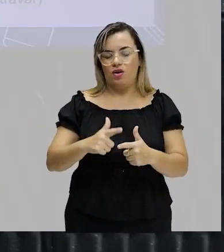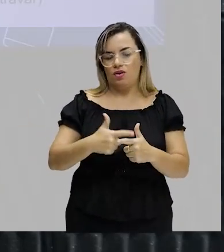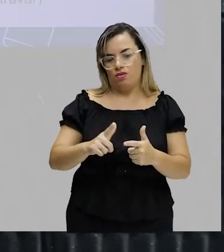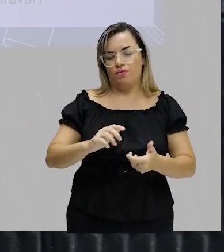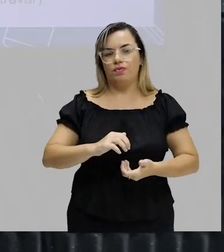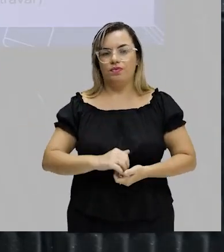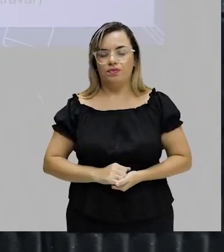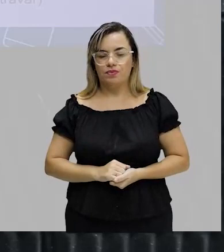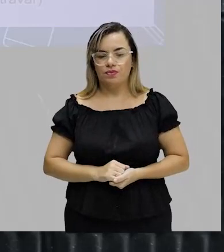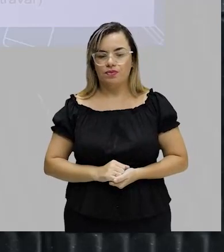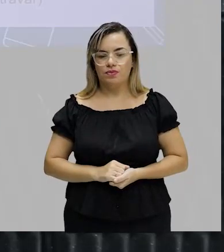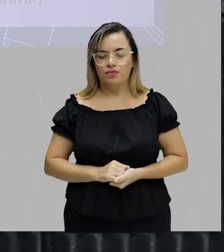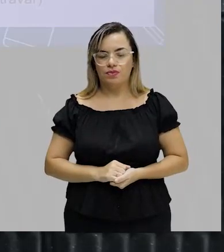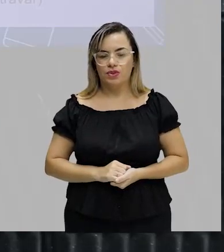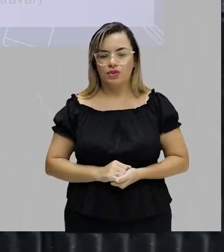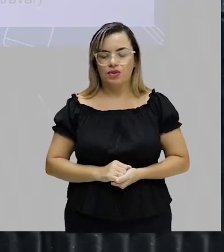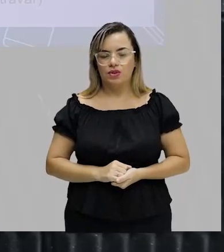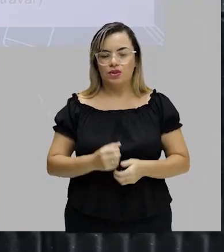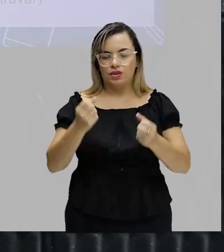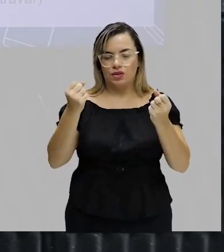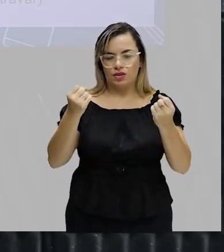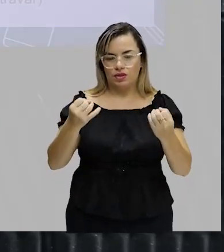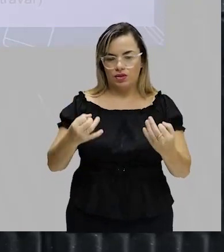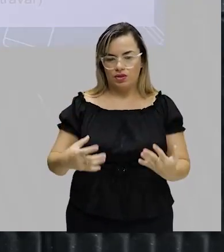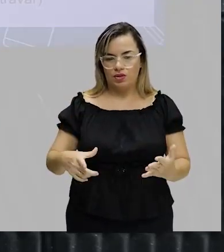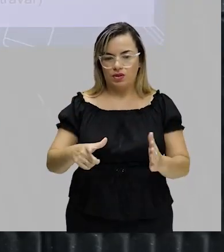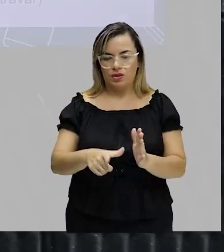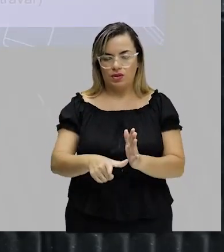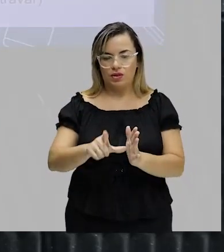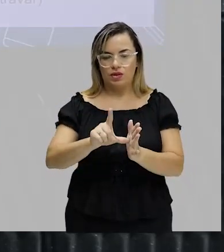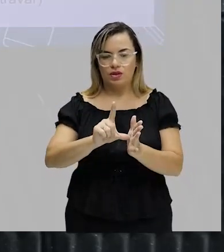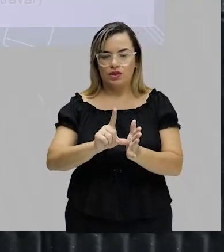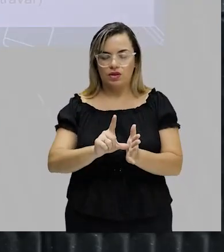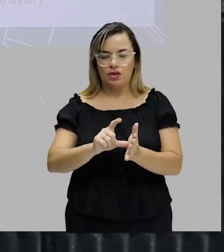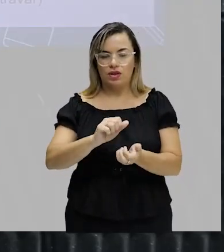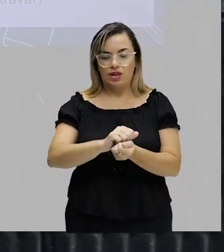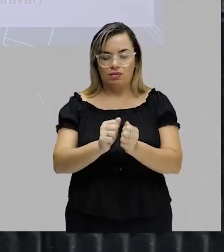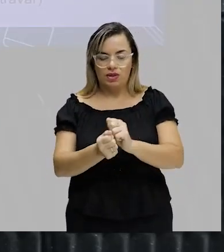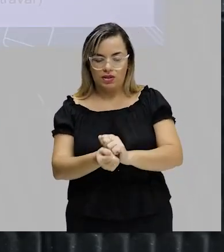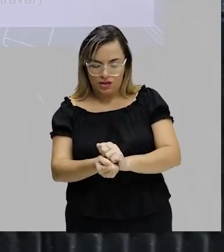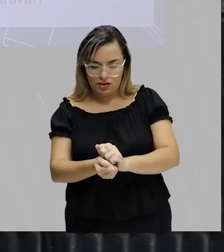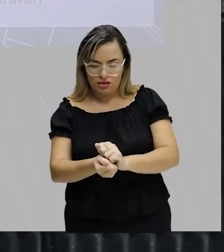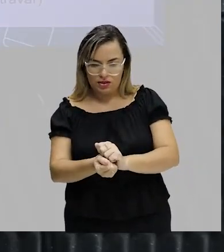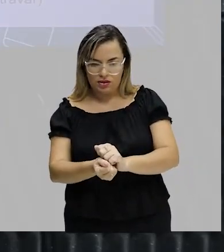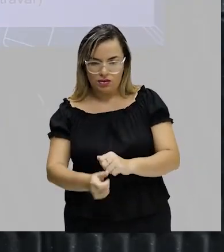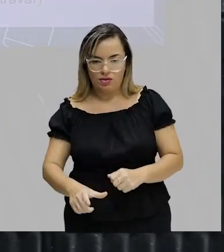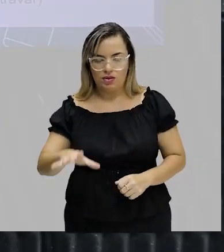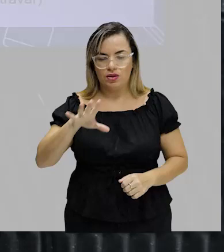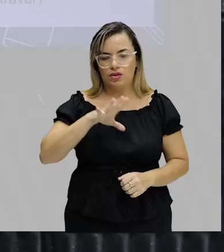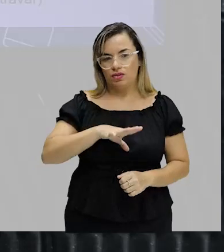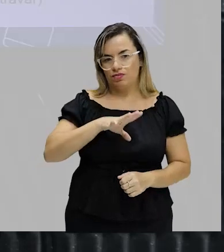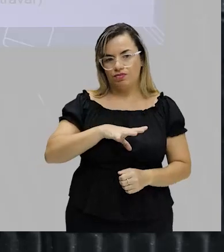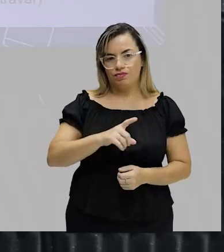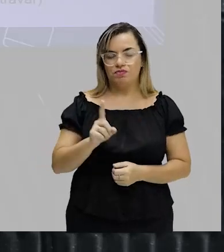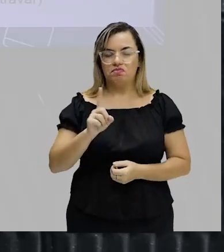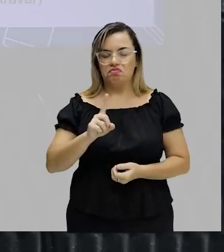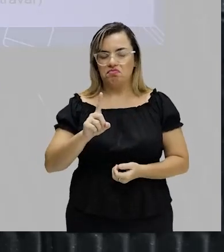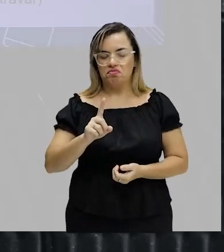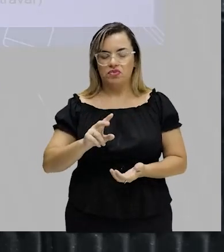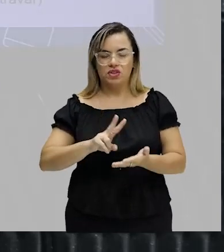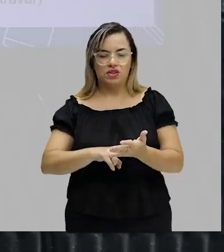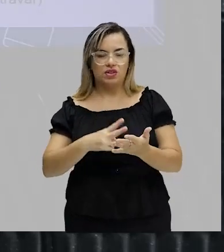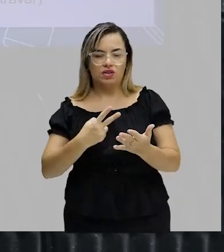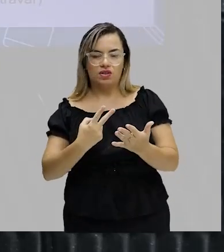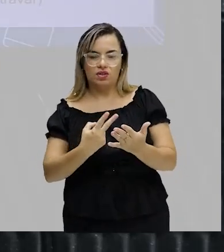em relação à adequação para a língua portuguesa. Nem sempre a gente vai traduzir literalmente, traduzir ao pé